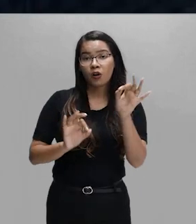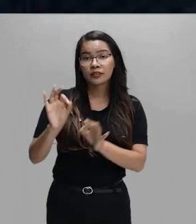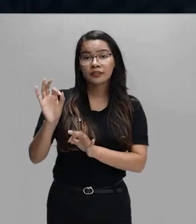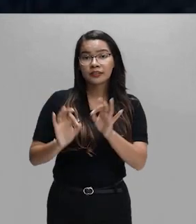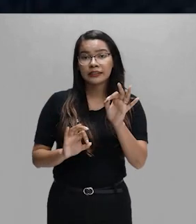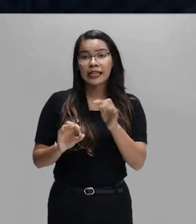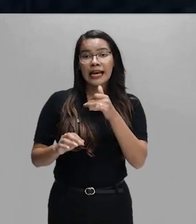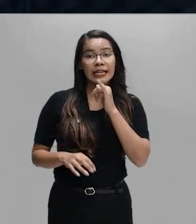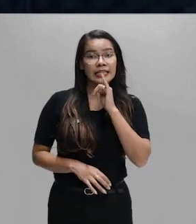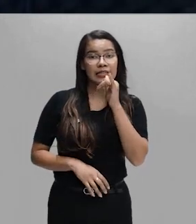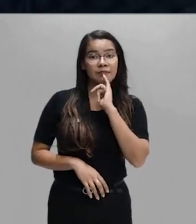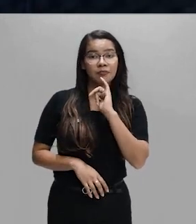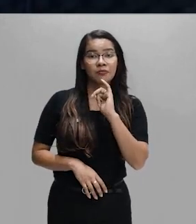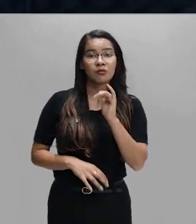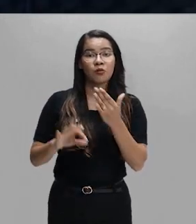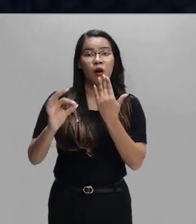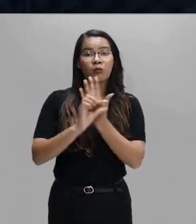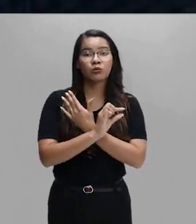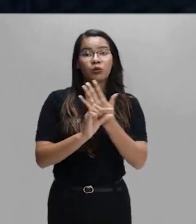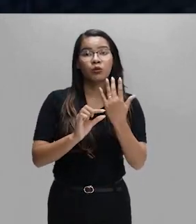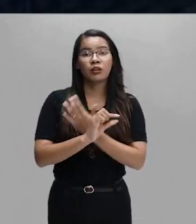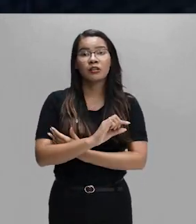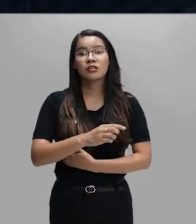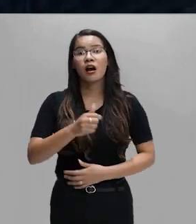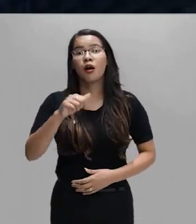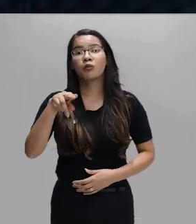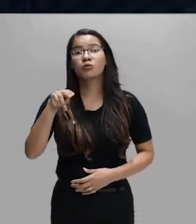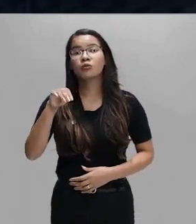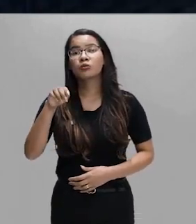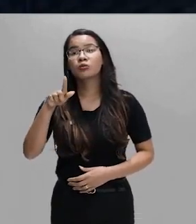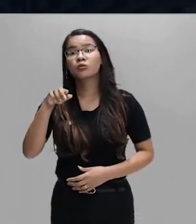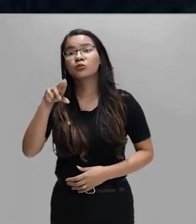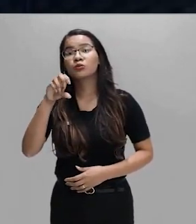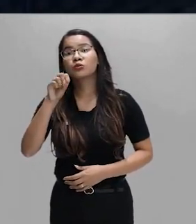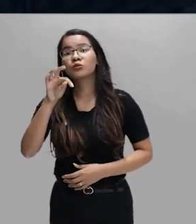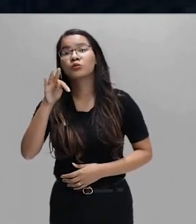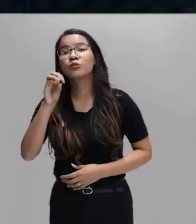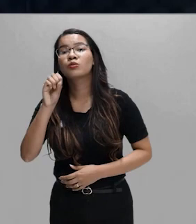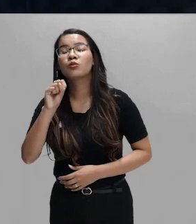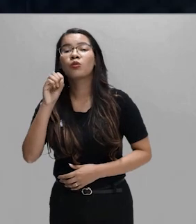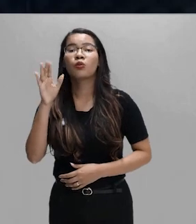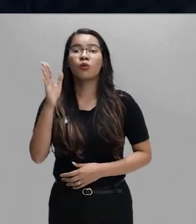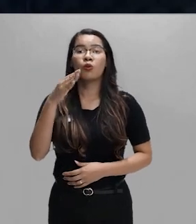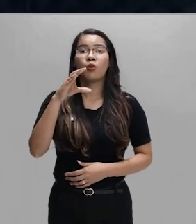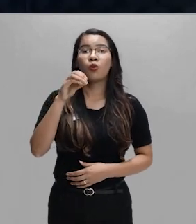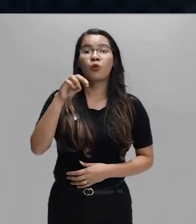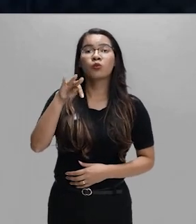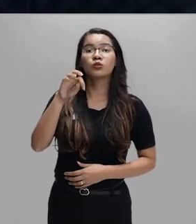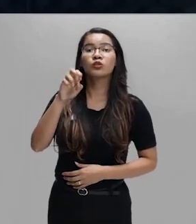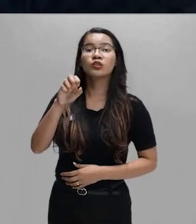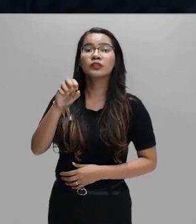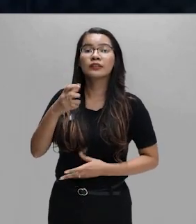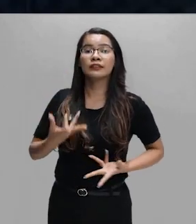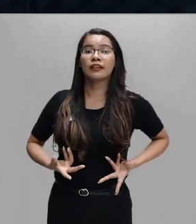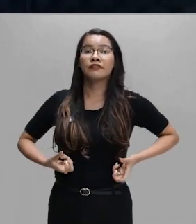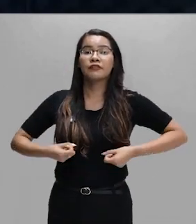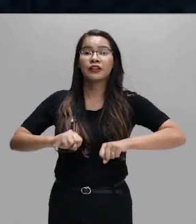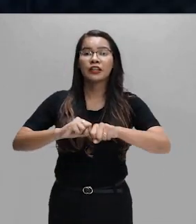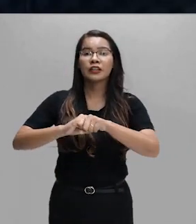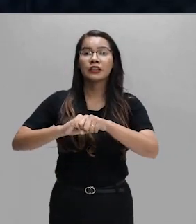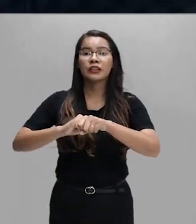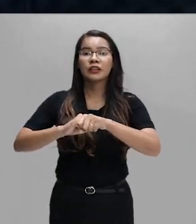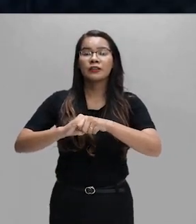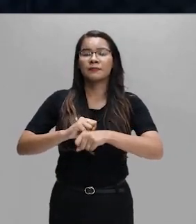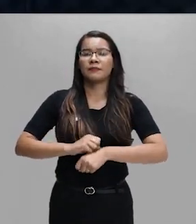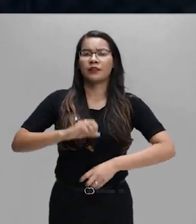você conhece, são autores que defendem a ordem e o progresso. Essa frase aí tu já está familiarizado, né?